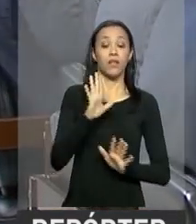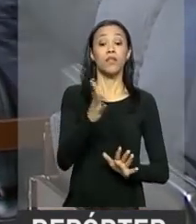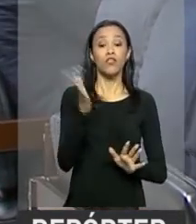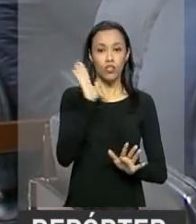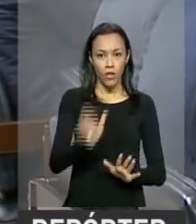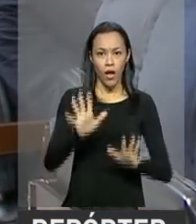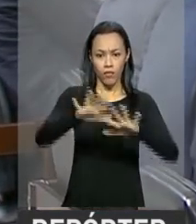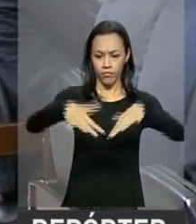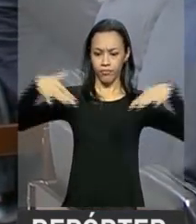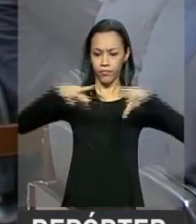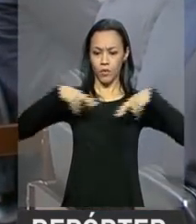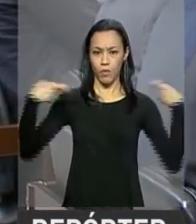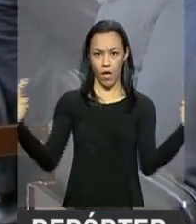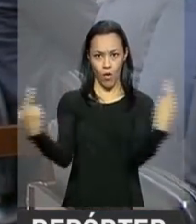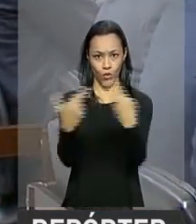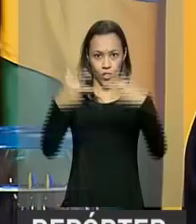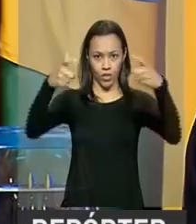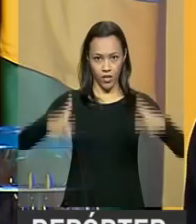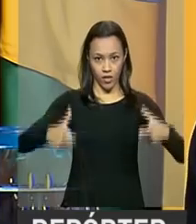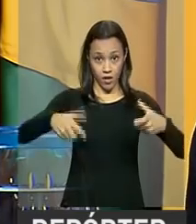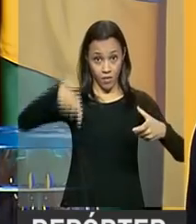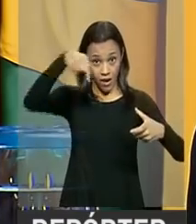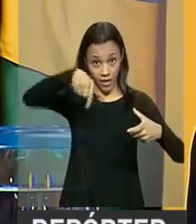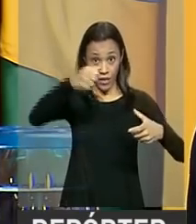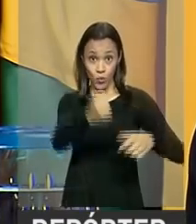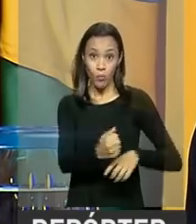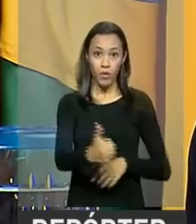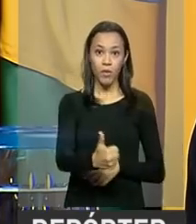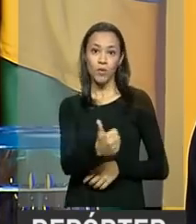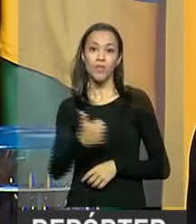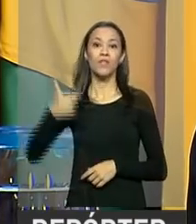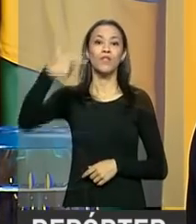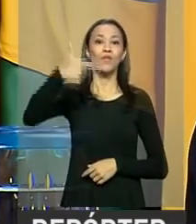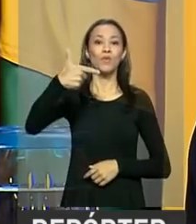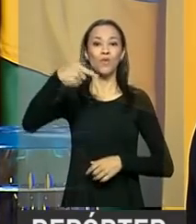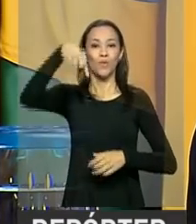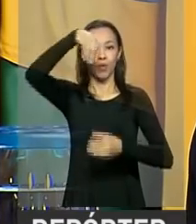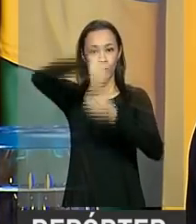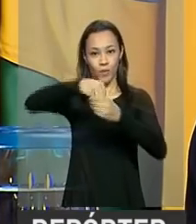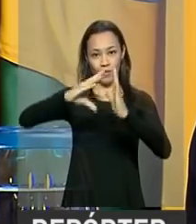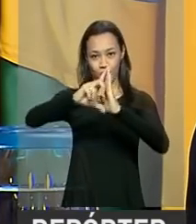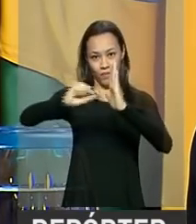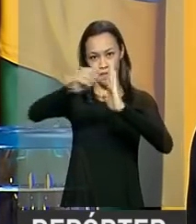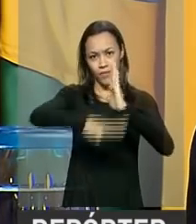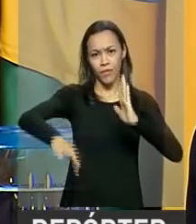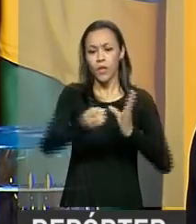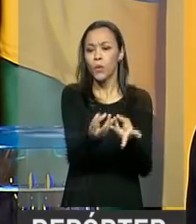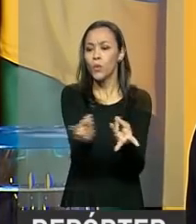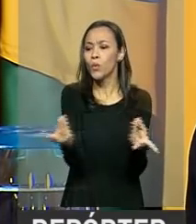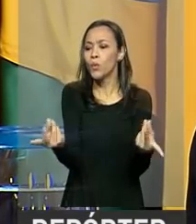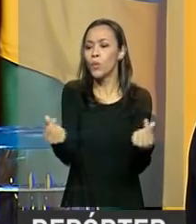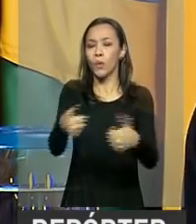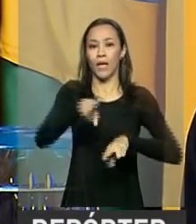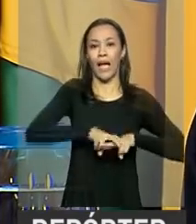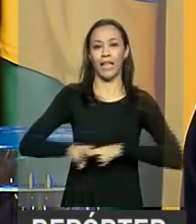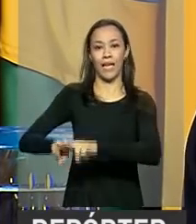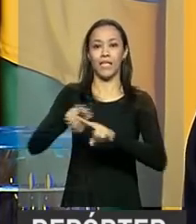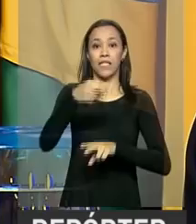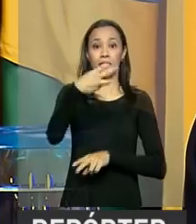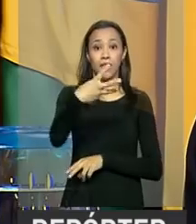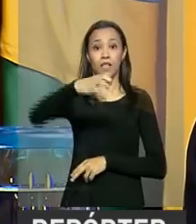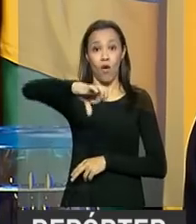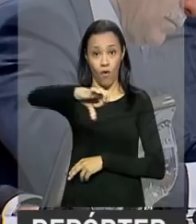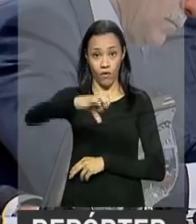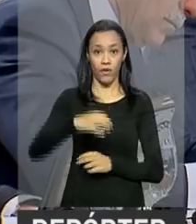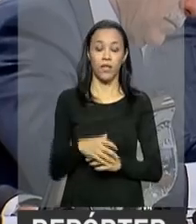reuniões presidencial, que fica no segundo andar aqui do Palácio do Planalto e tem 39 lugares. Bom, neste momento, os